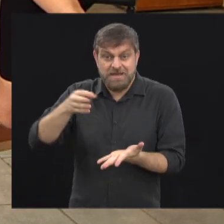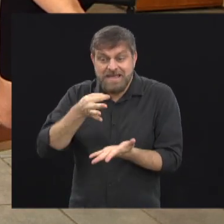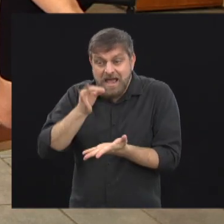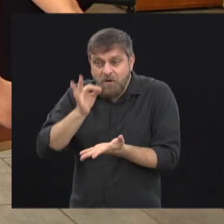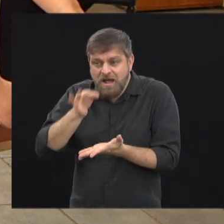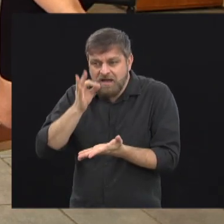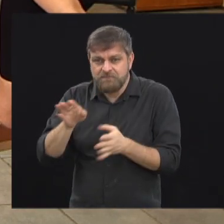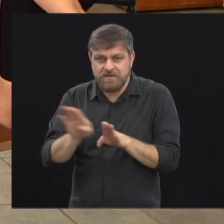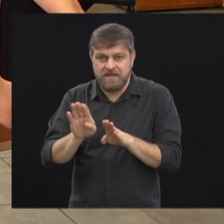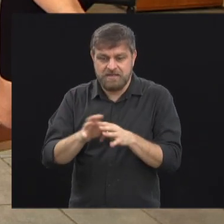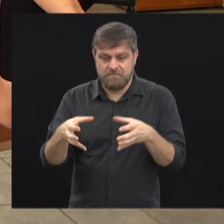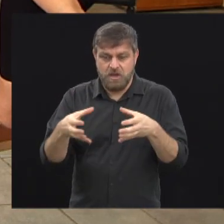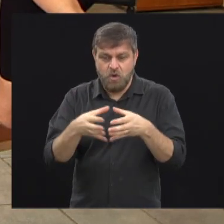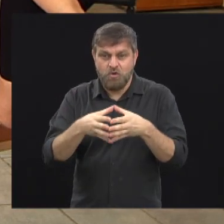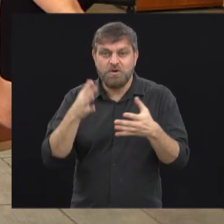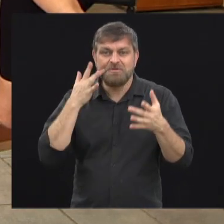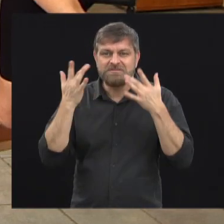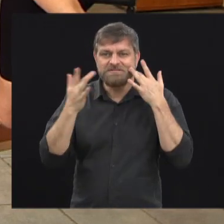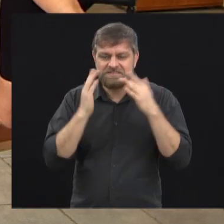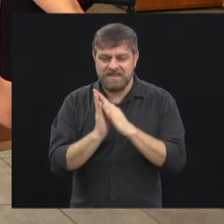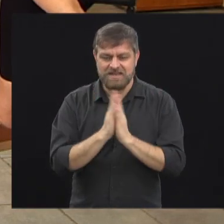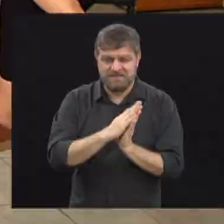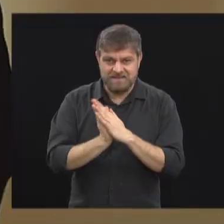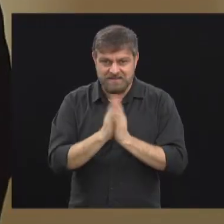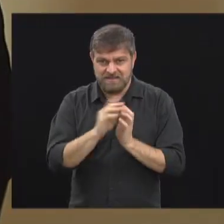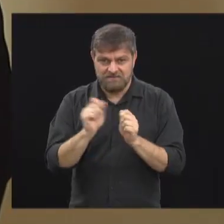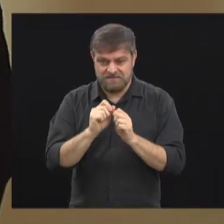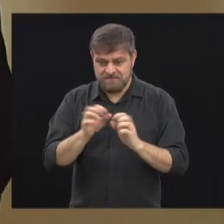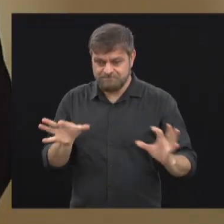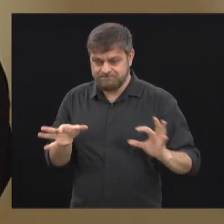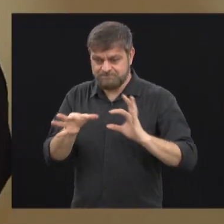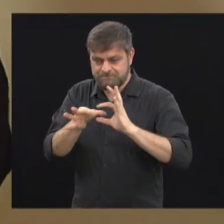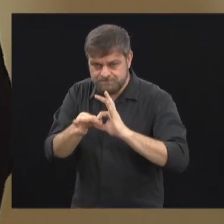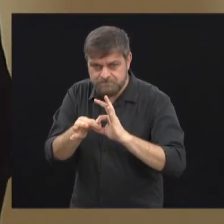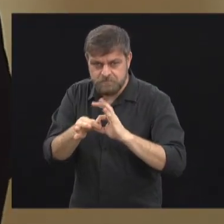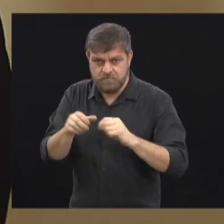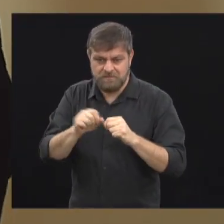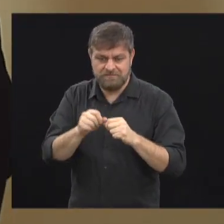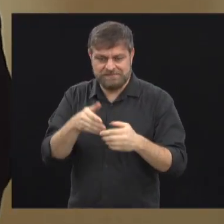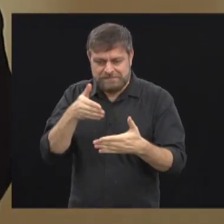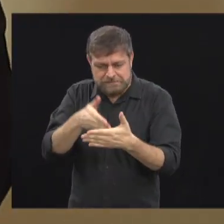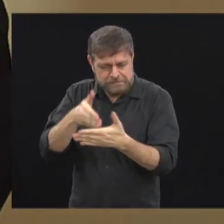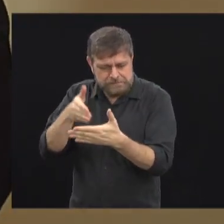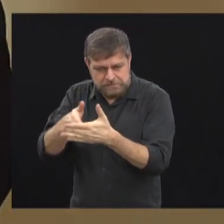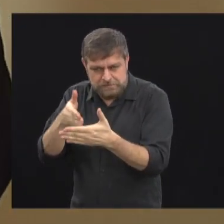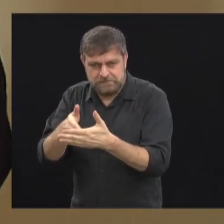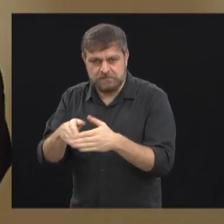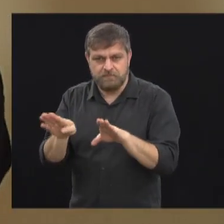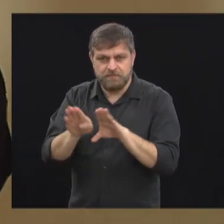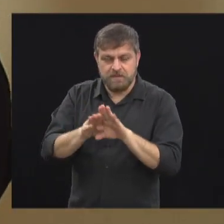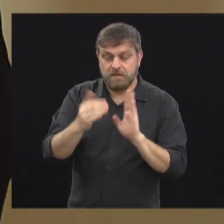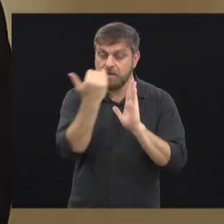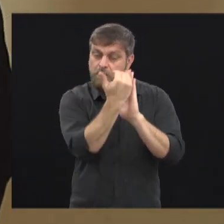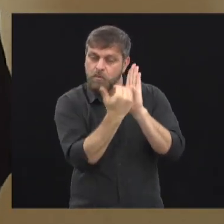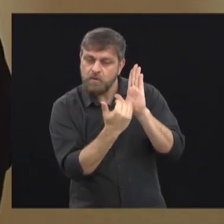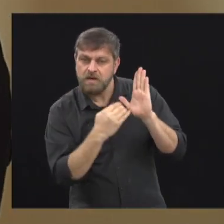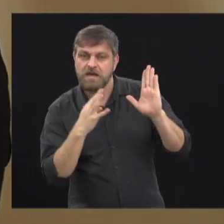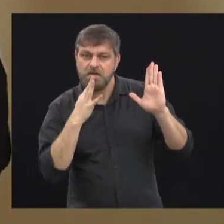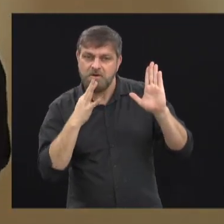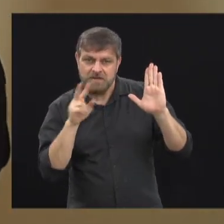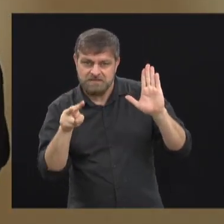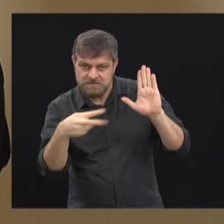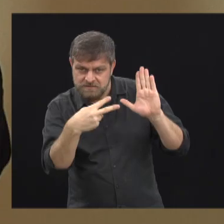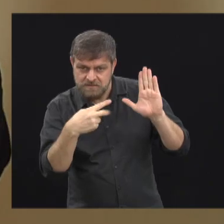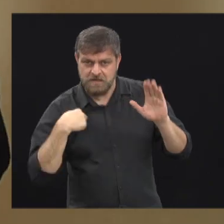e a turma do bairro vindo fazendo um trabalho até para a própria eliminação de barreiras, conhecimento do programa. Nós